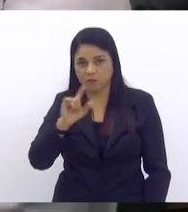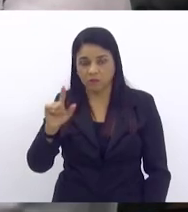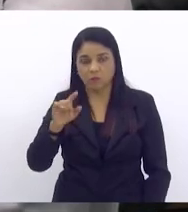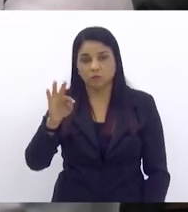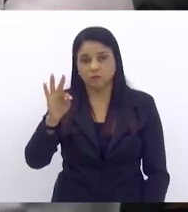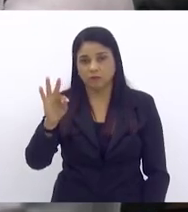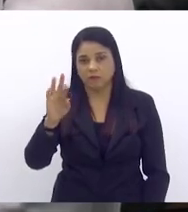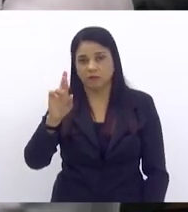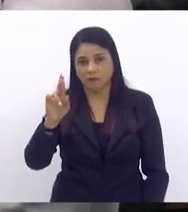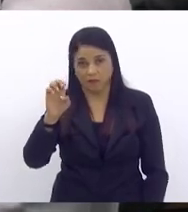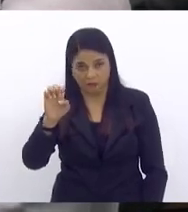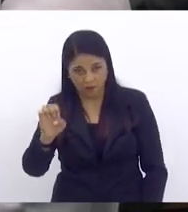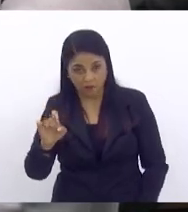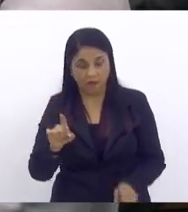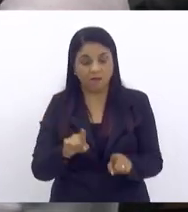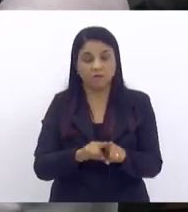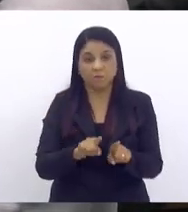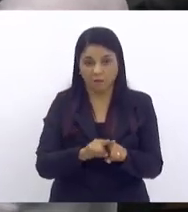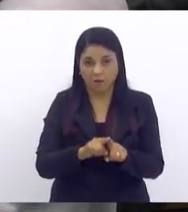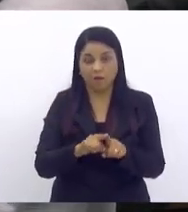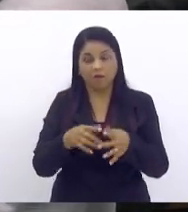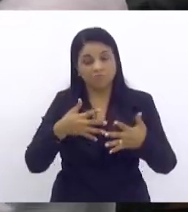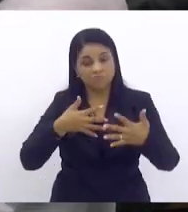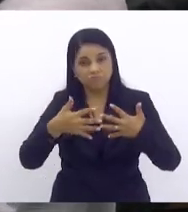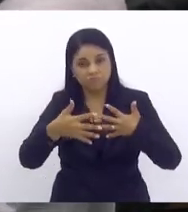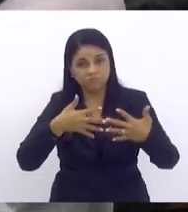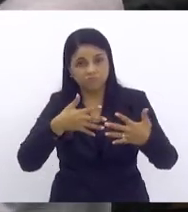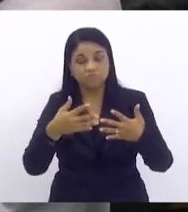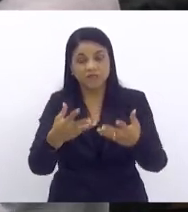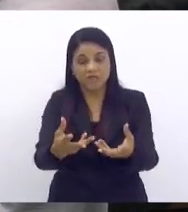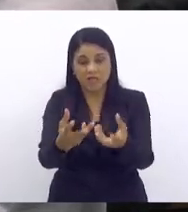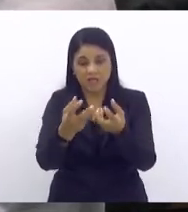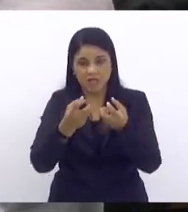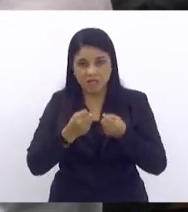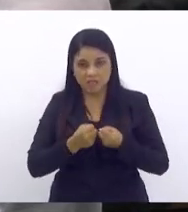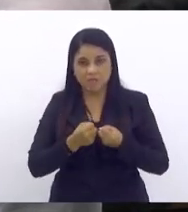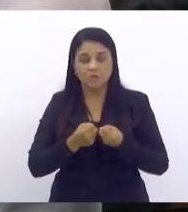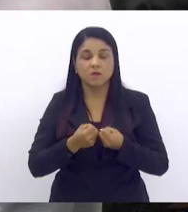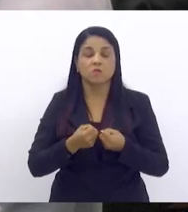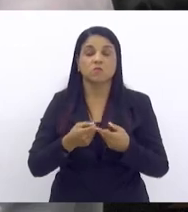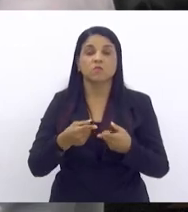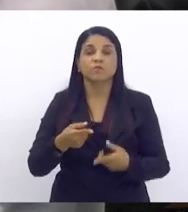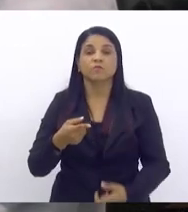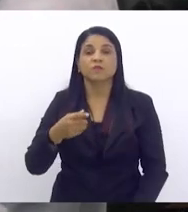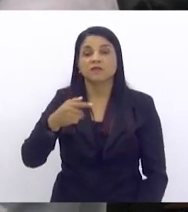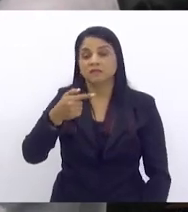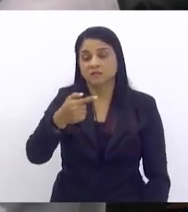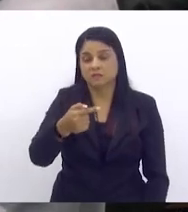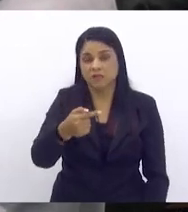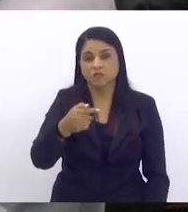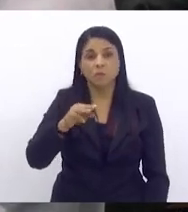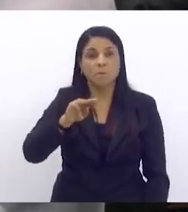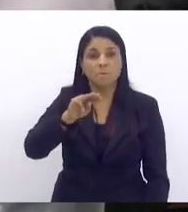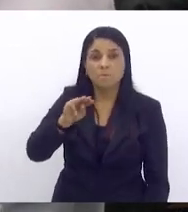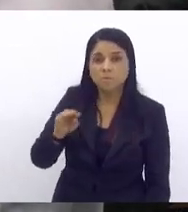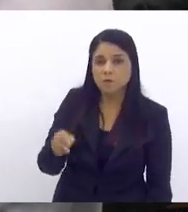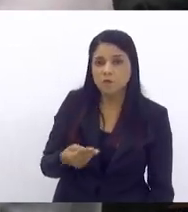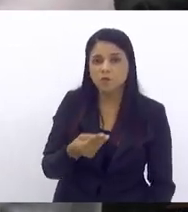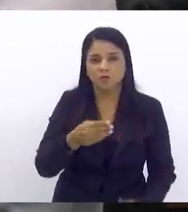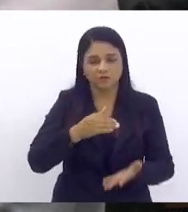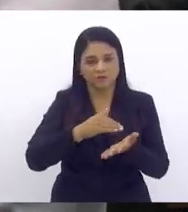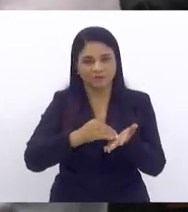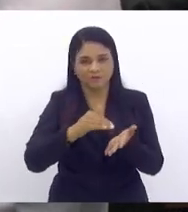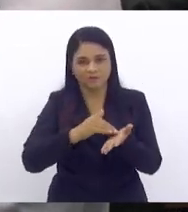doadores de campanha. Pois bem, o dono da ONG, que recebeu quase R$ 7,5 milhões do senhor Renan Ferreirinha, fez